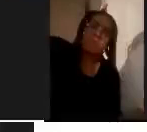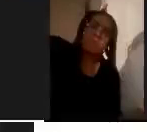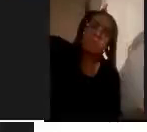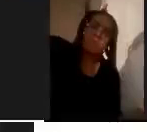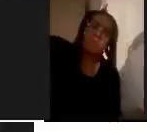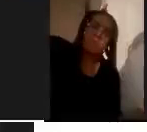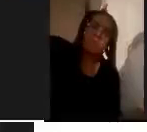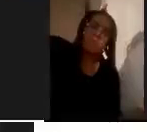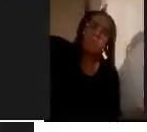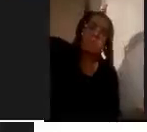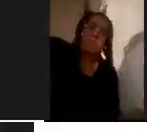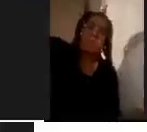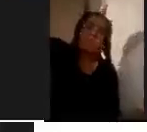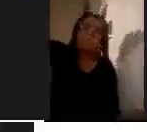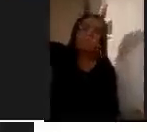Ana?